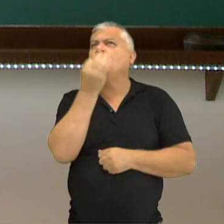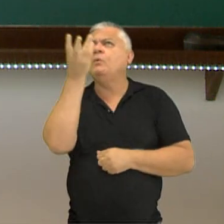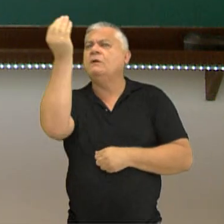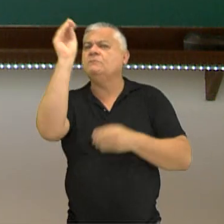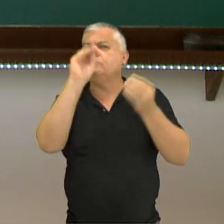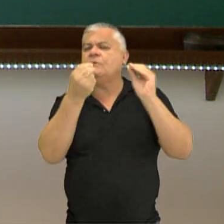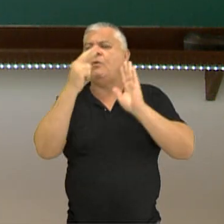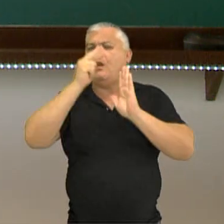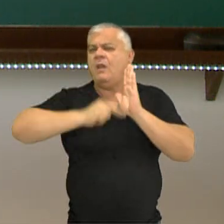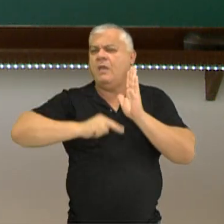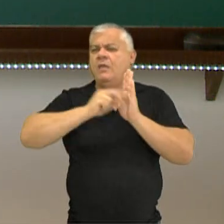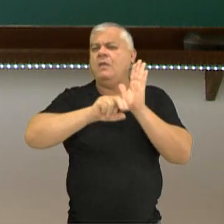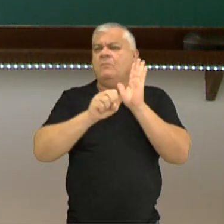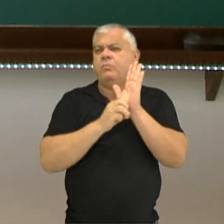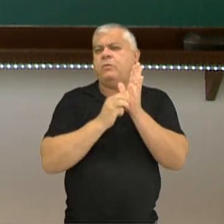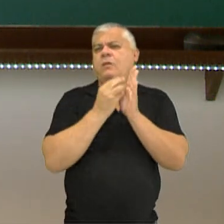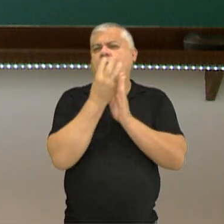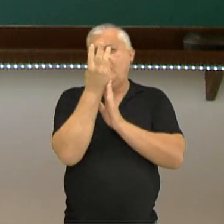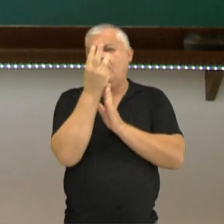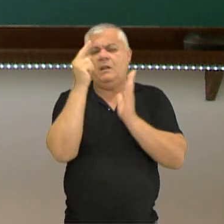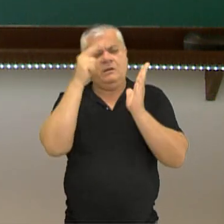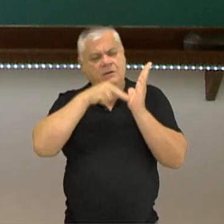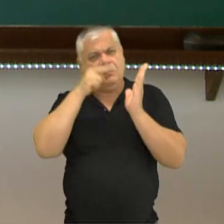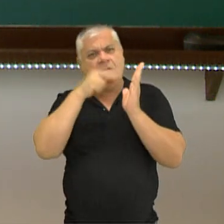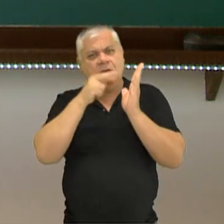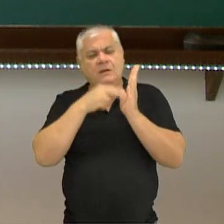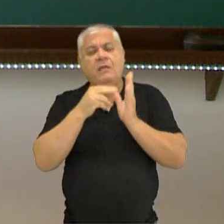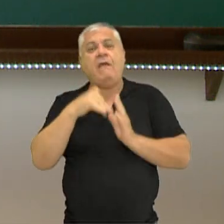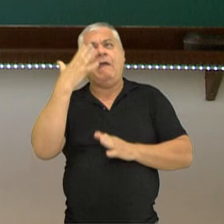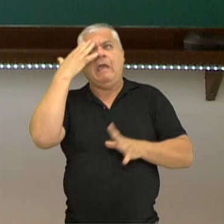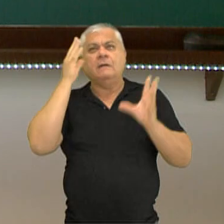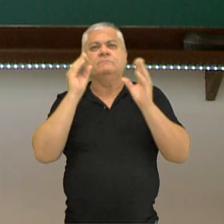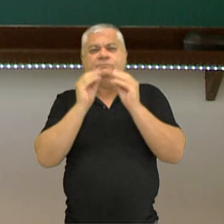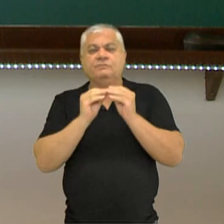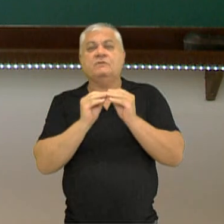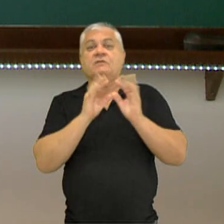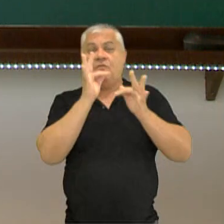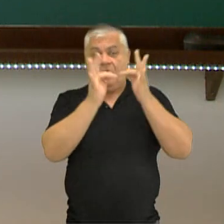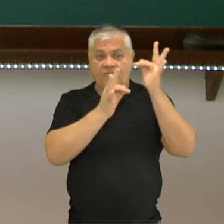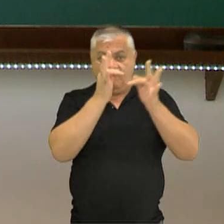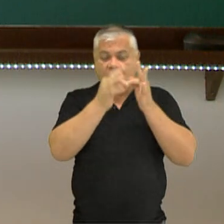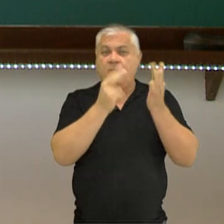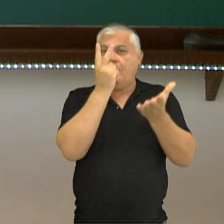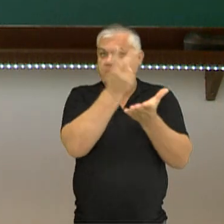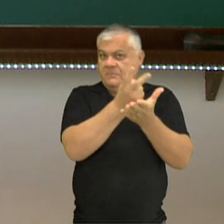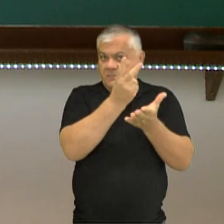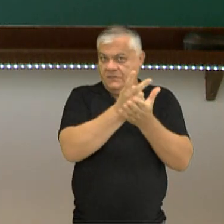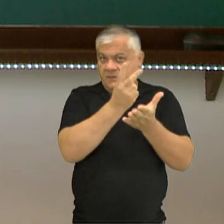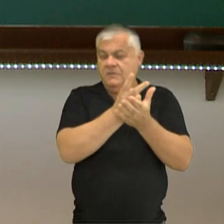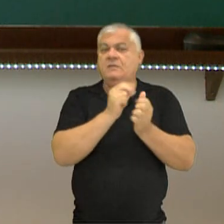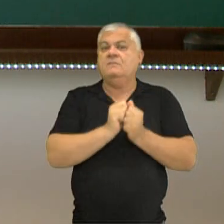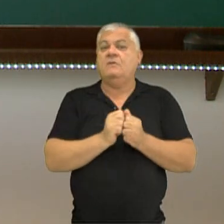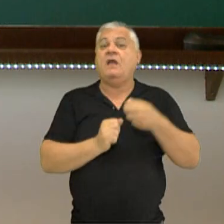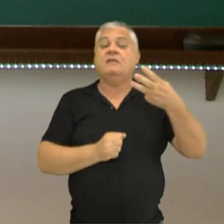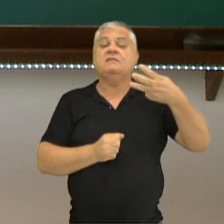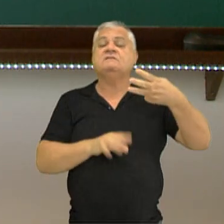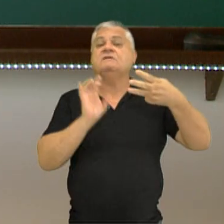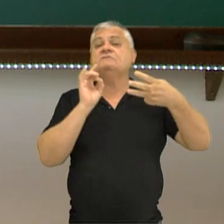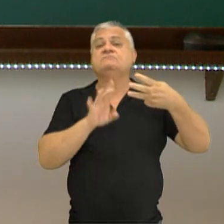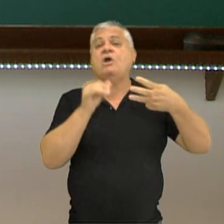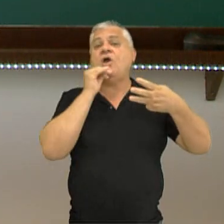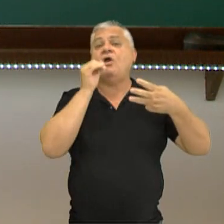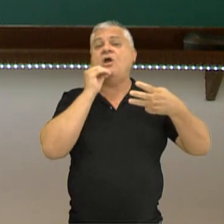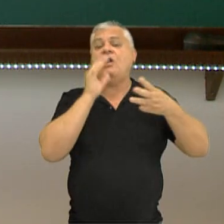para refletir. A partir dos dados, você tendo as fórmulas, né? Basicamente, a gente tem duas fórmulas, a terceira é só lembrar que a